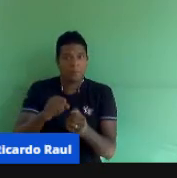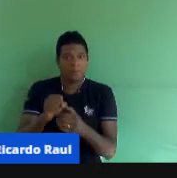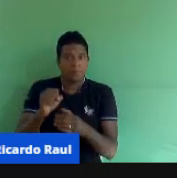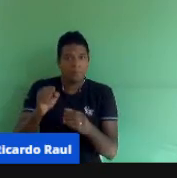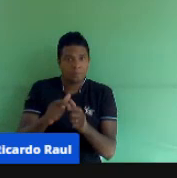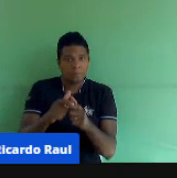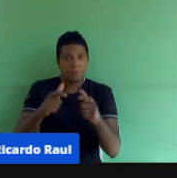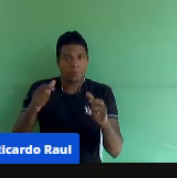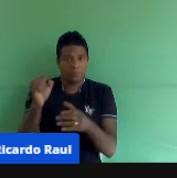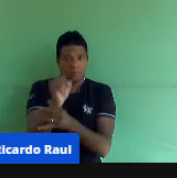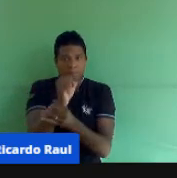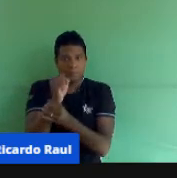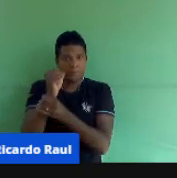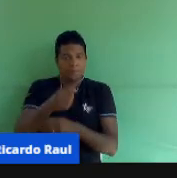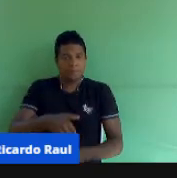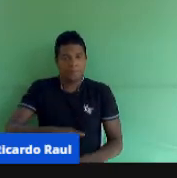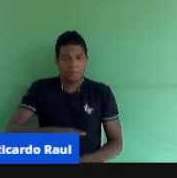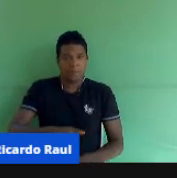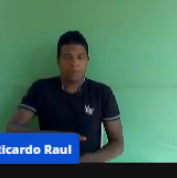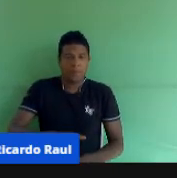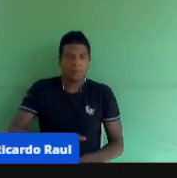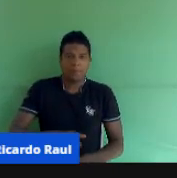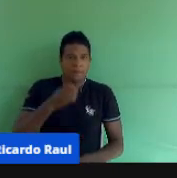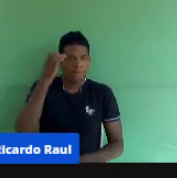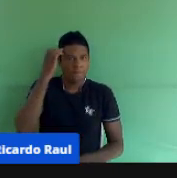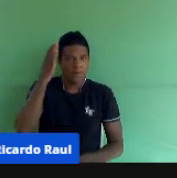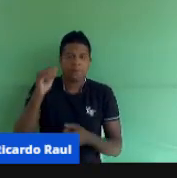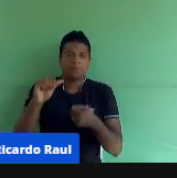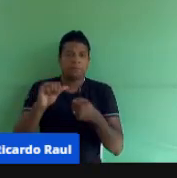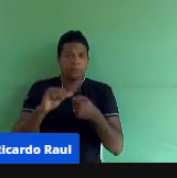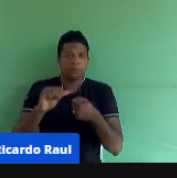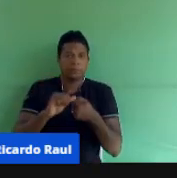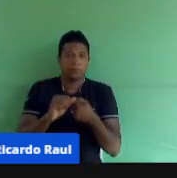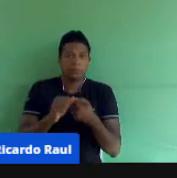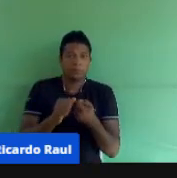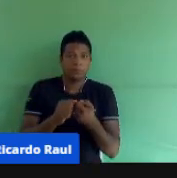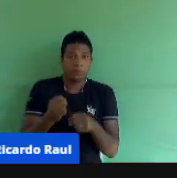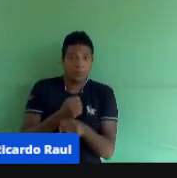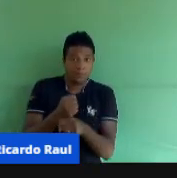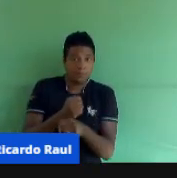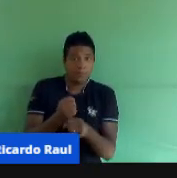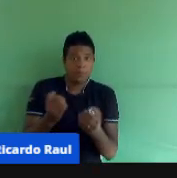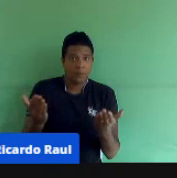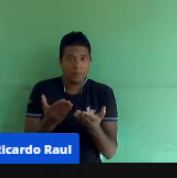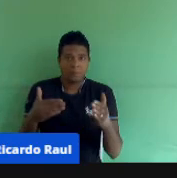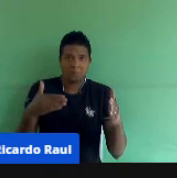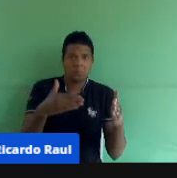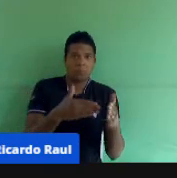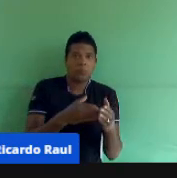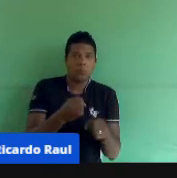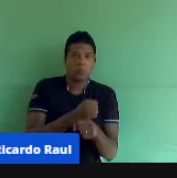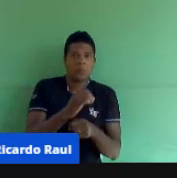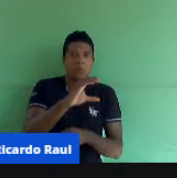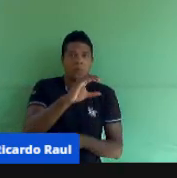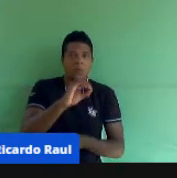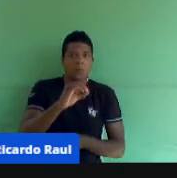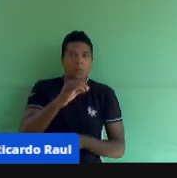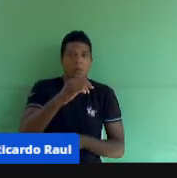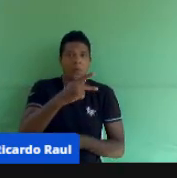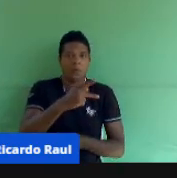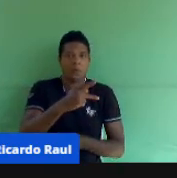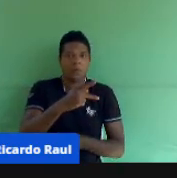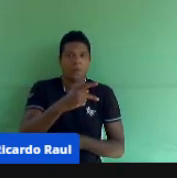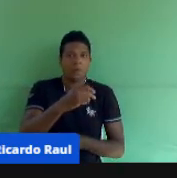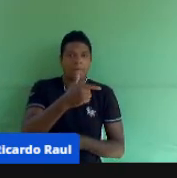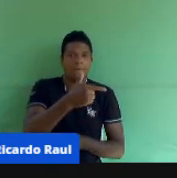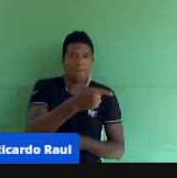alimentar. Então, são coisas que não são tão fáceis de se fazer. E esse ano, né, lá mais para o finalzinho do ano, vai ter a COP21, onde os países